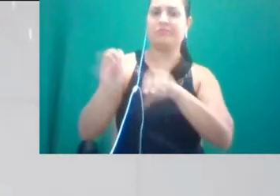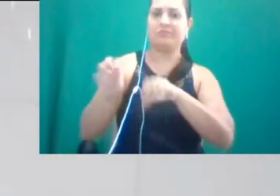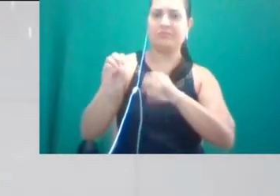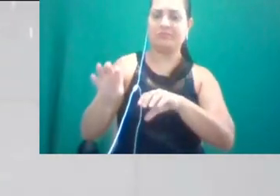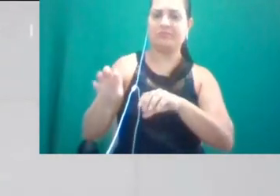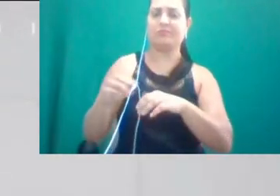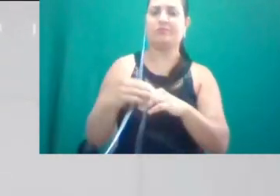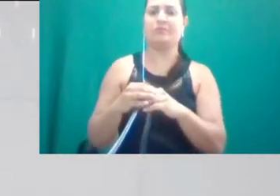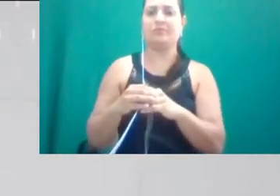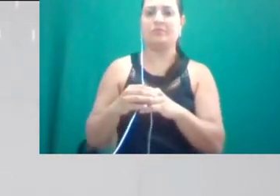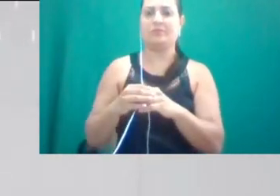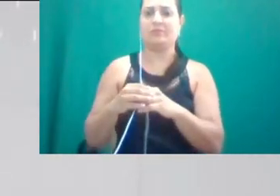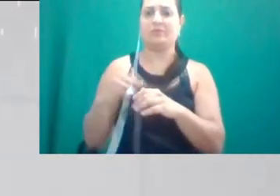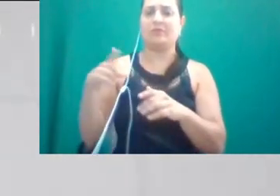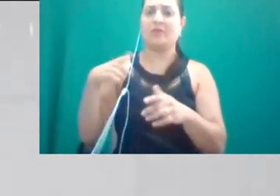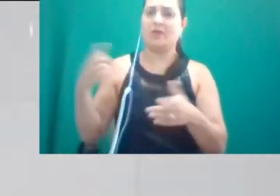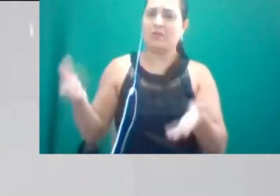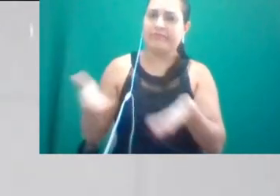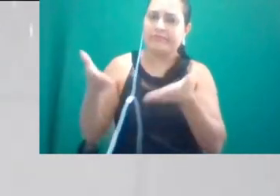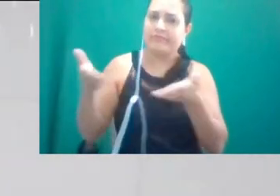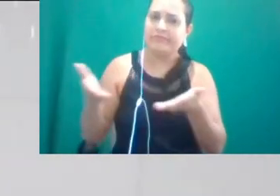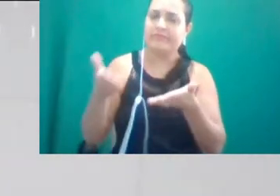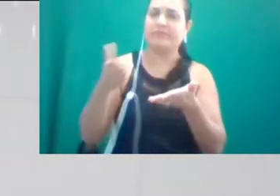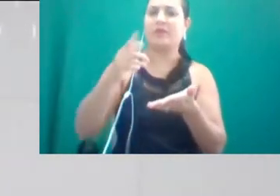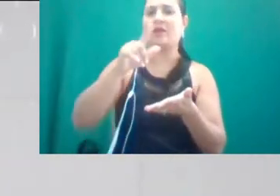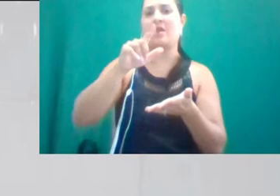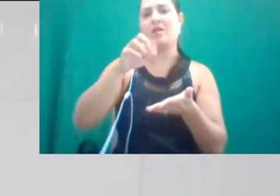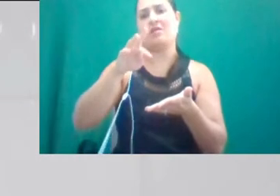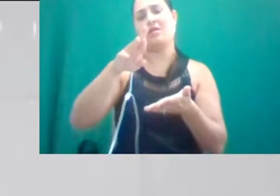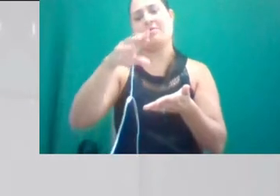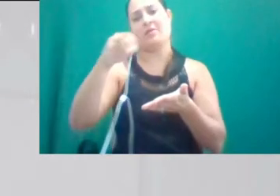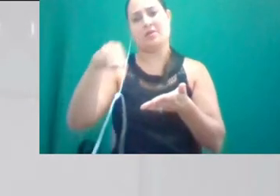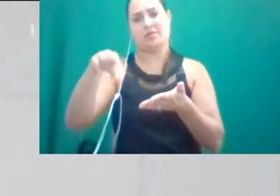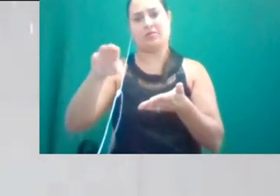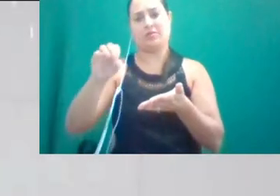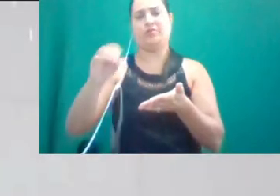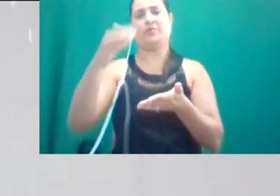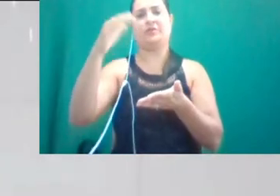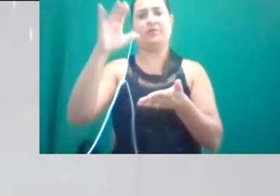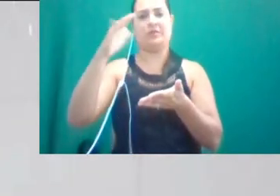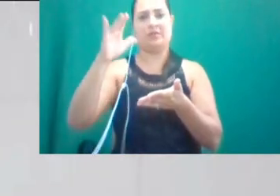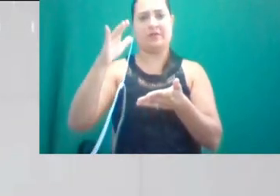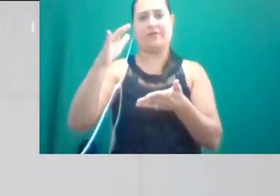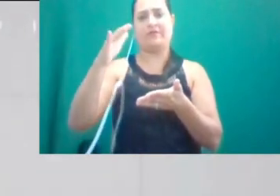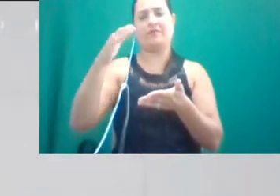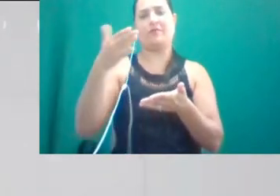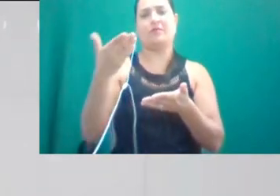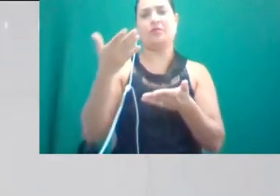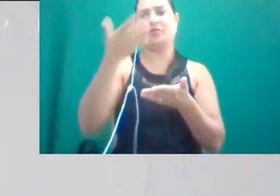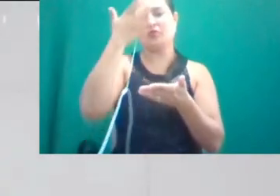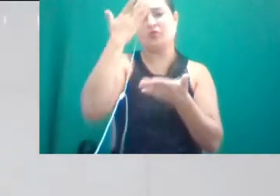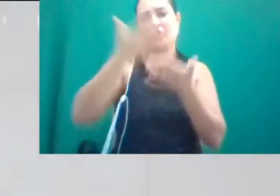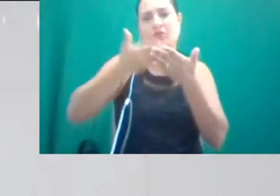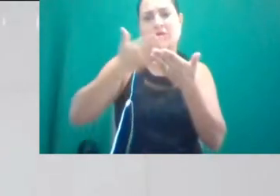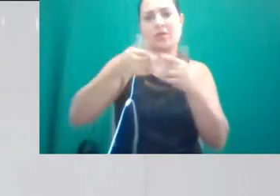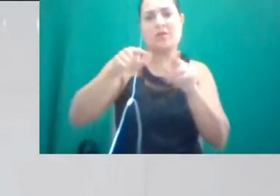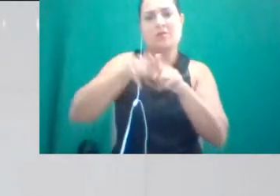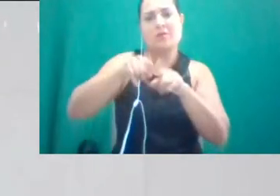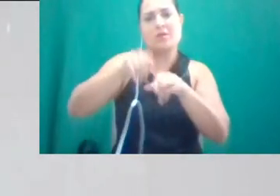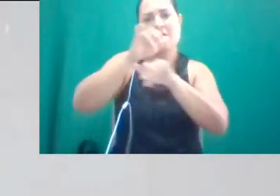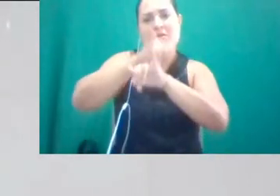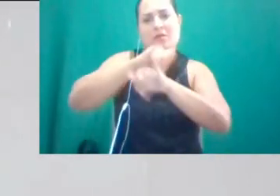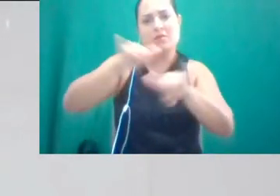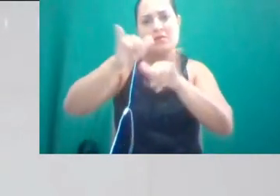discente, atuando em defesa da ética, dos direitos humanos, do respeito às